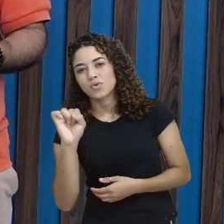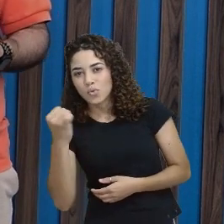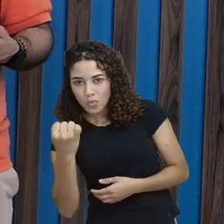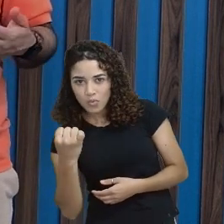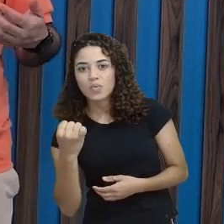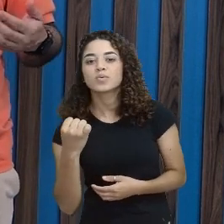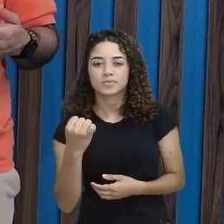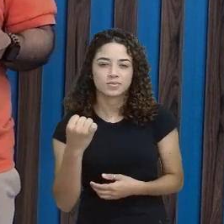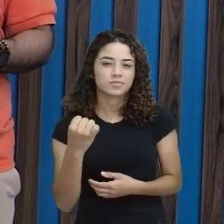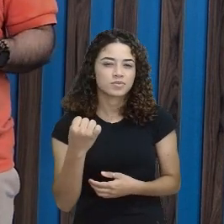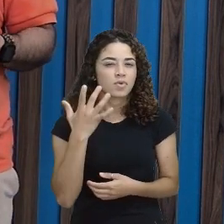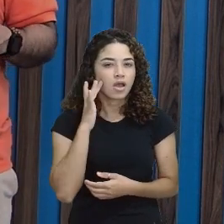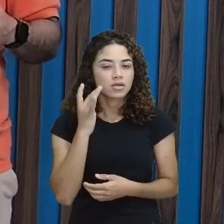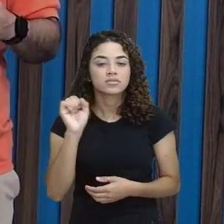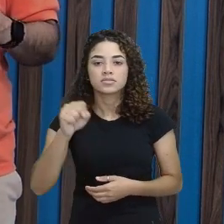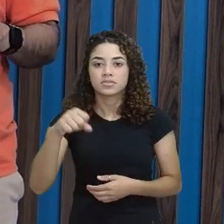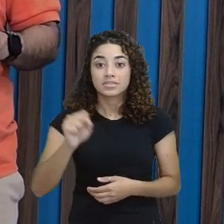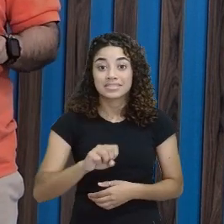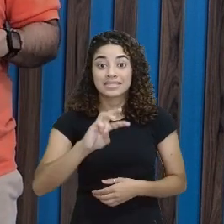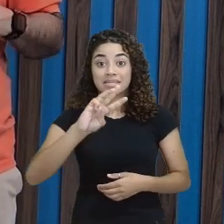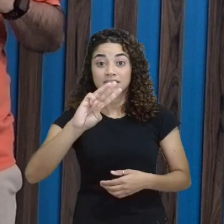388, né, digamos assim,